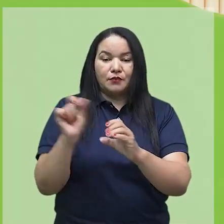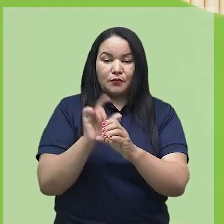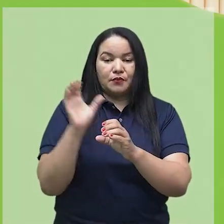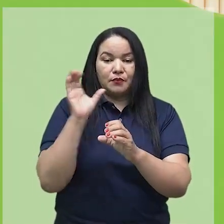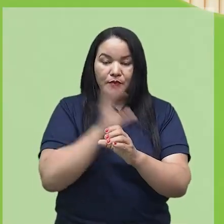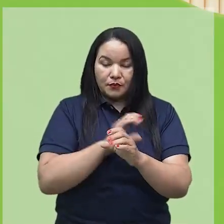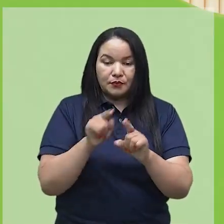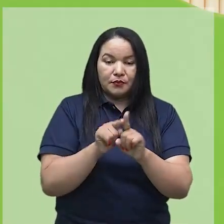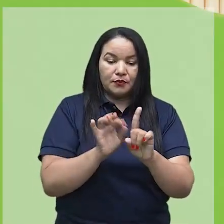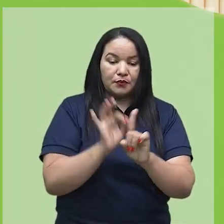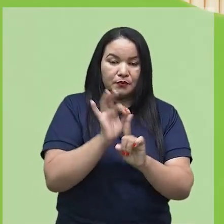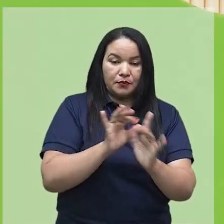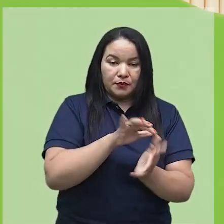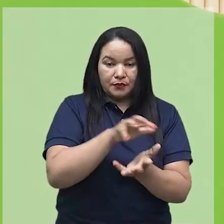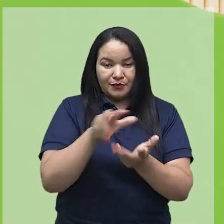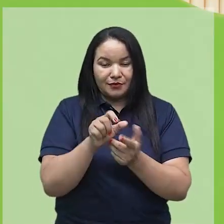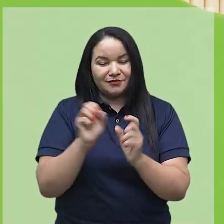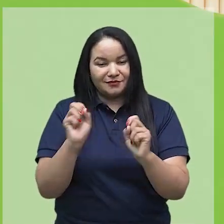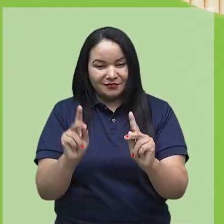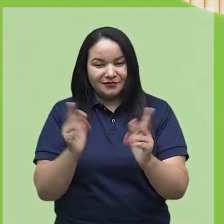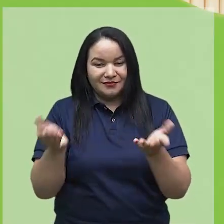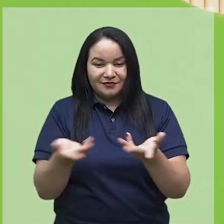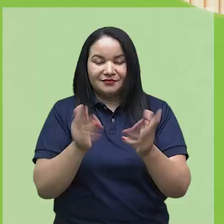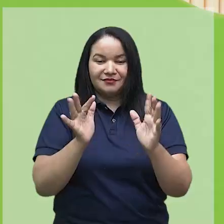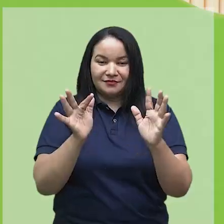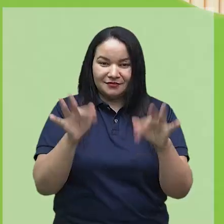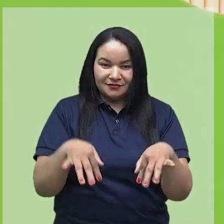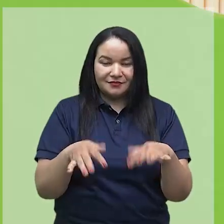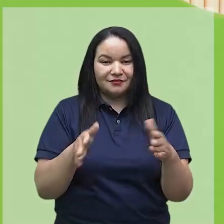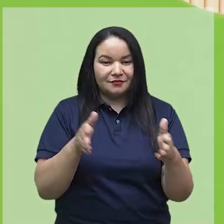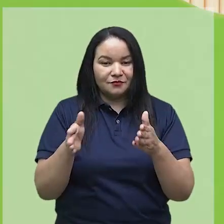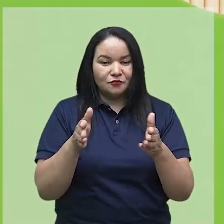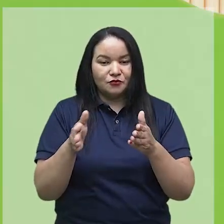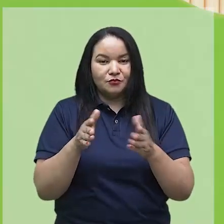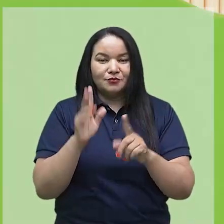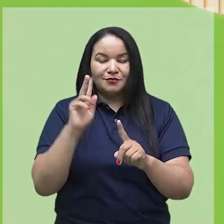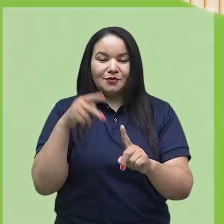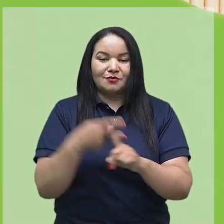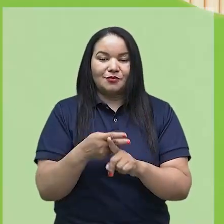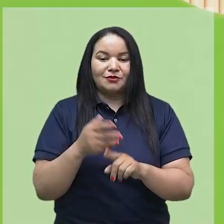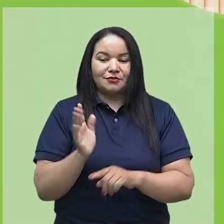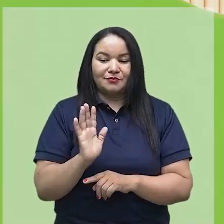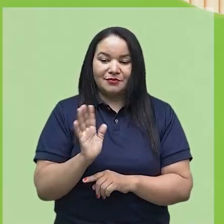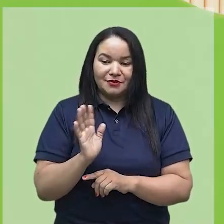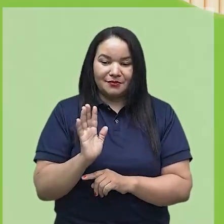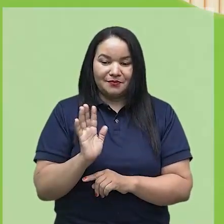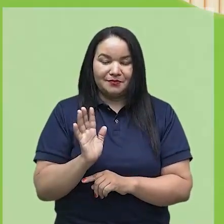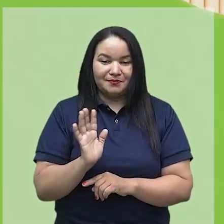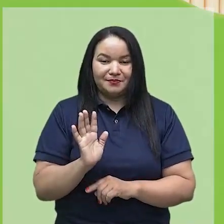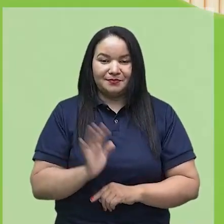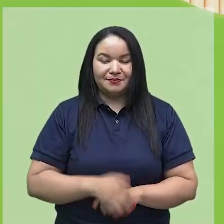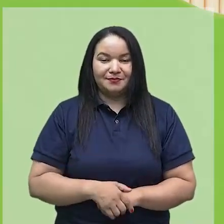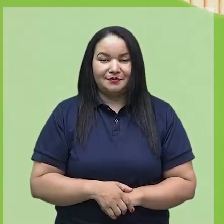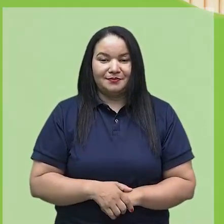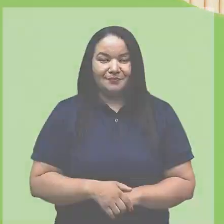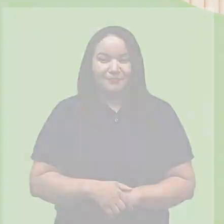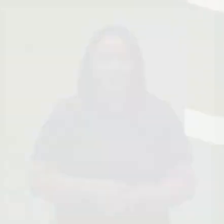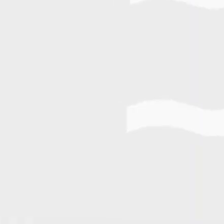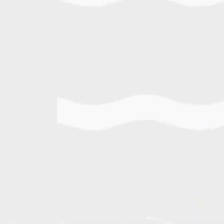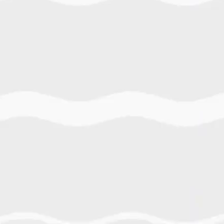estufa e o aquecimento global. Tá bom, gente? Por aqui finalizo esse momento de revisão. Até uma próxima oportunidade. Tchau, tchau.